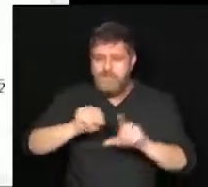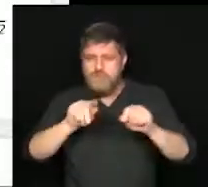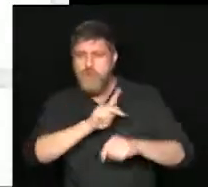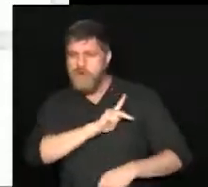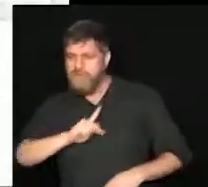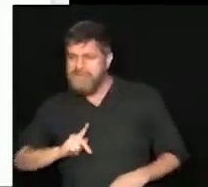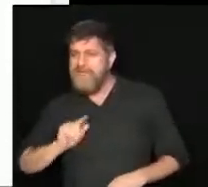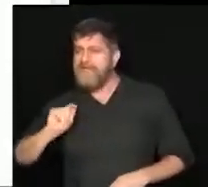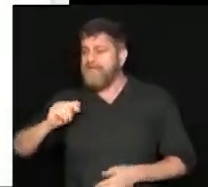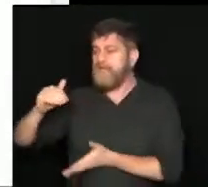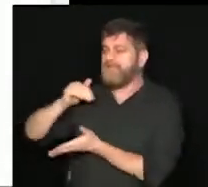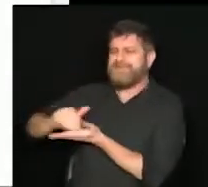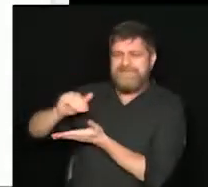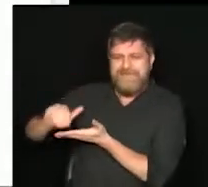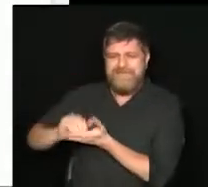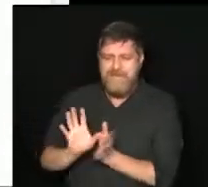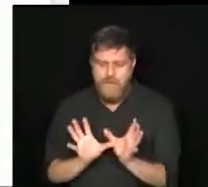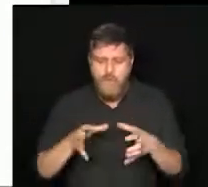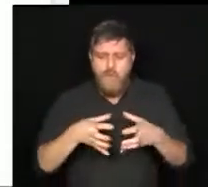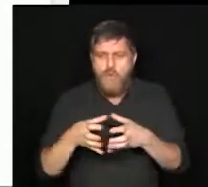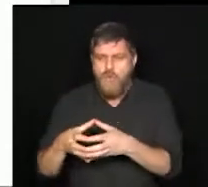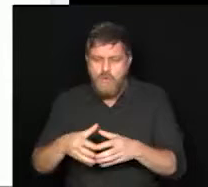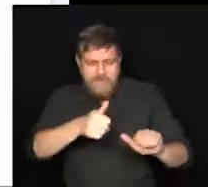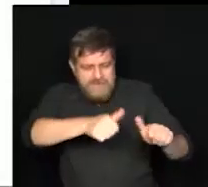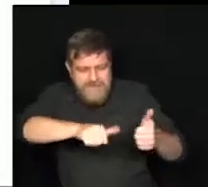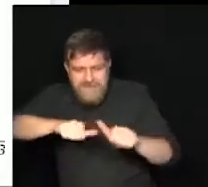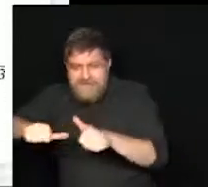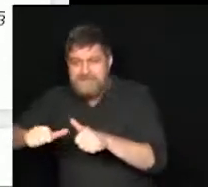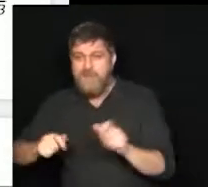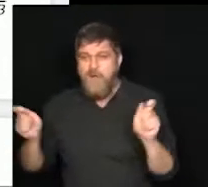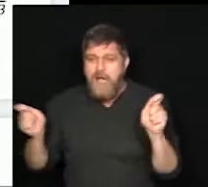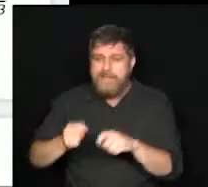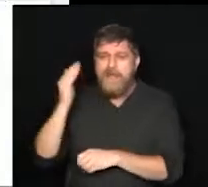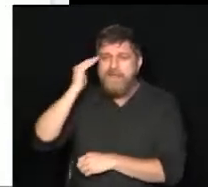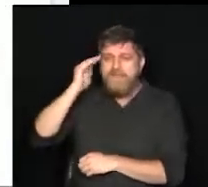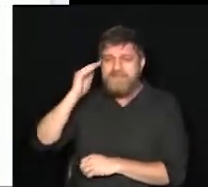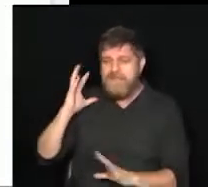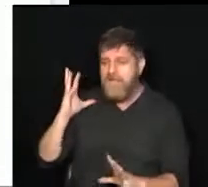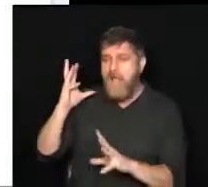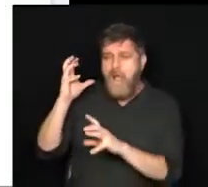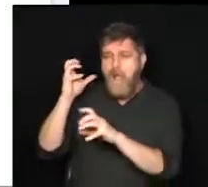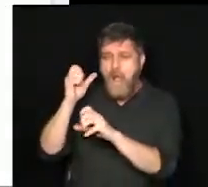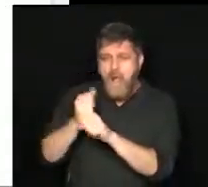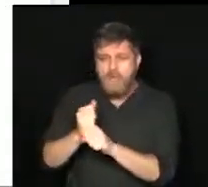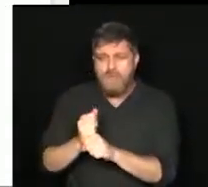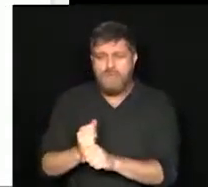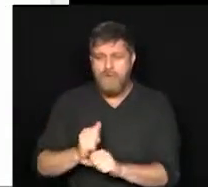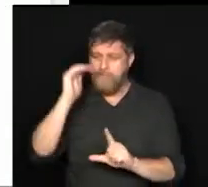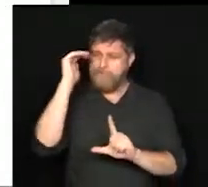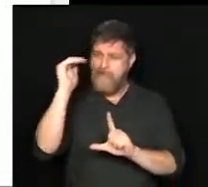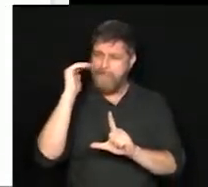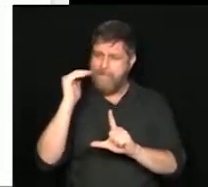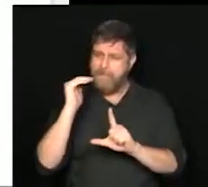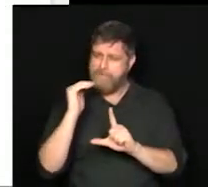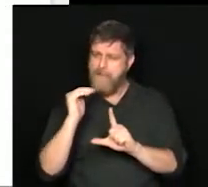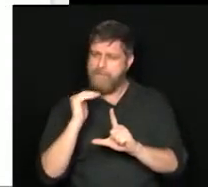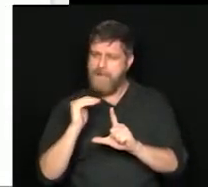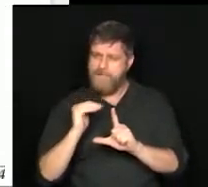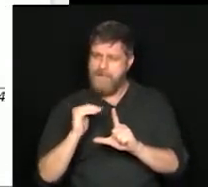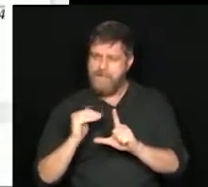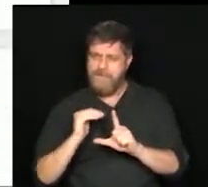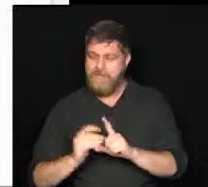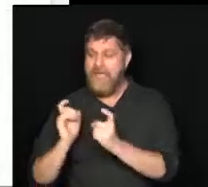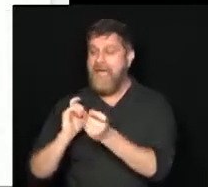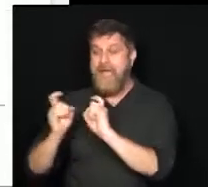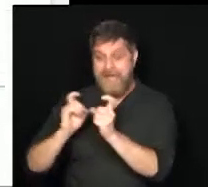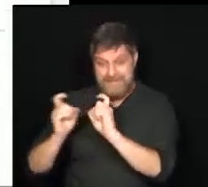dos secretários, das comissões. Aqui você consegue entender tudo o que acontece, todo o protocolo que existe das